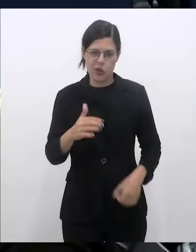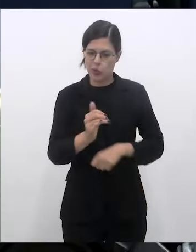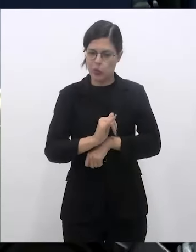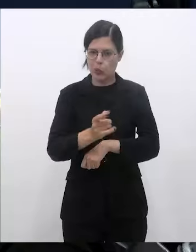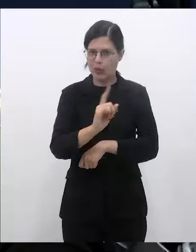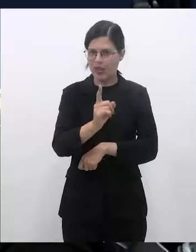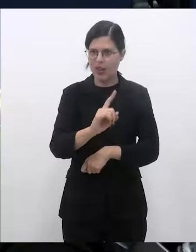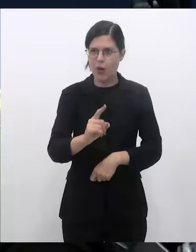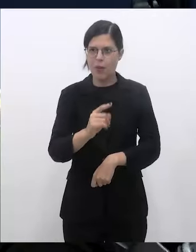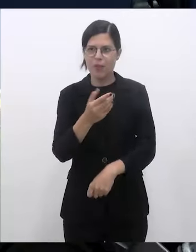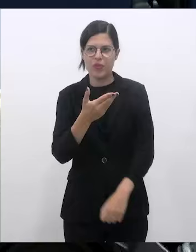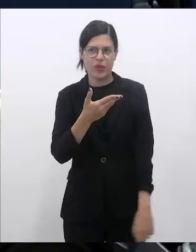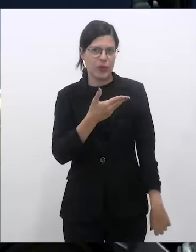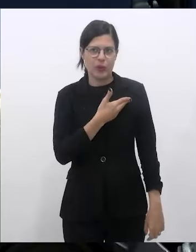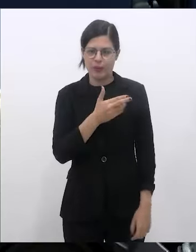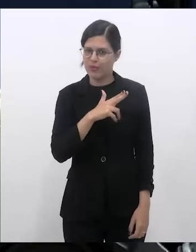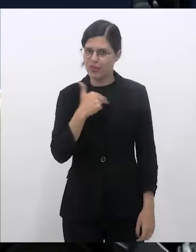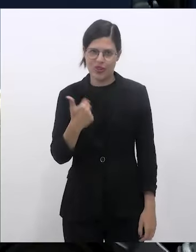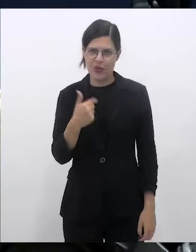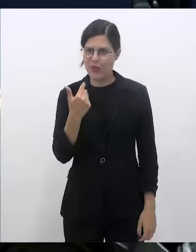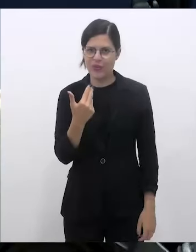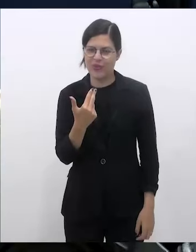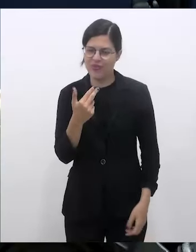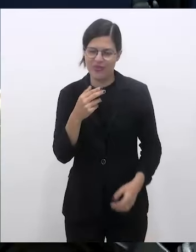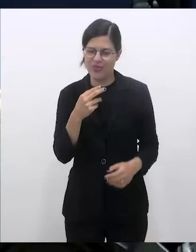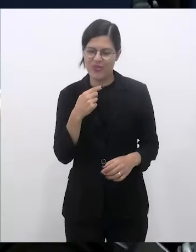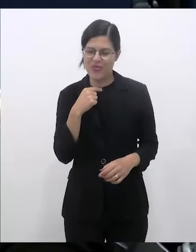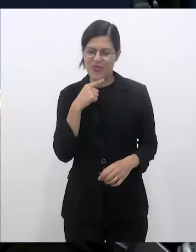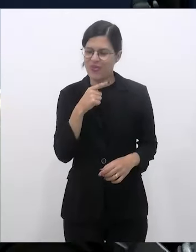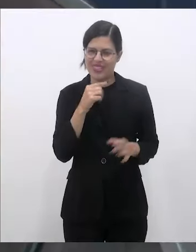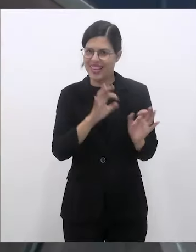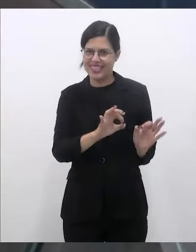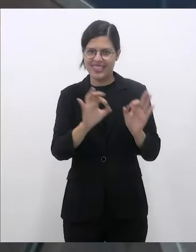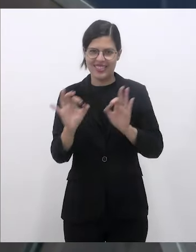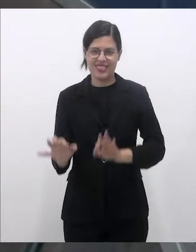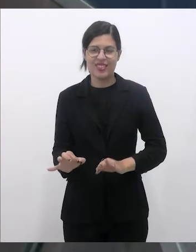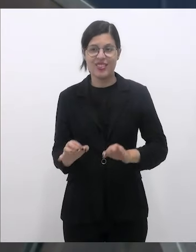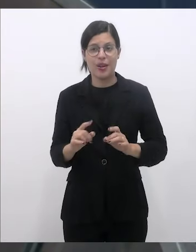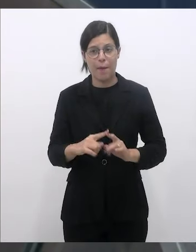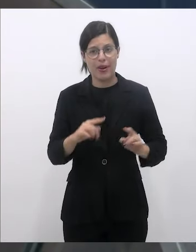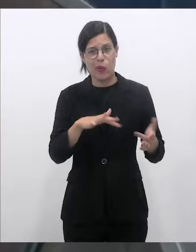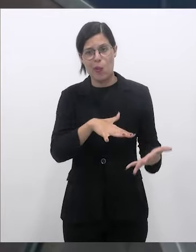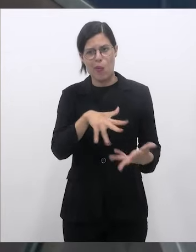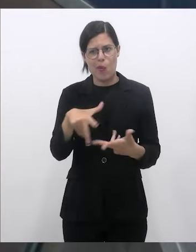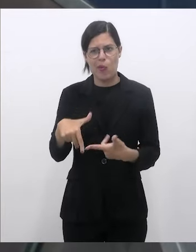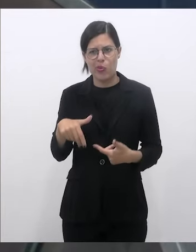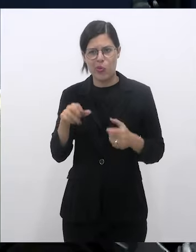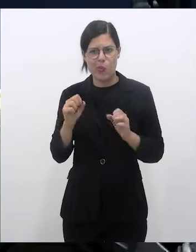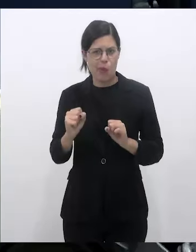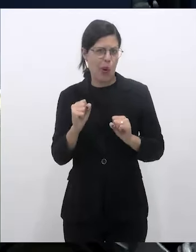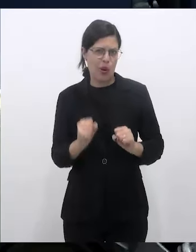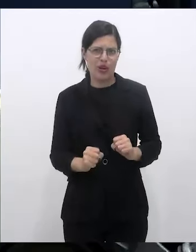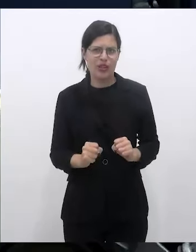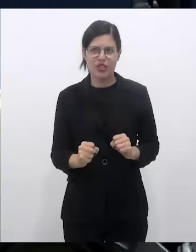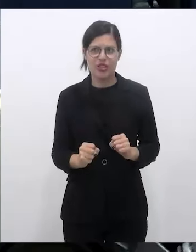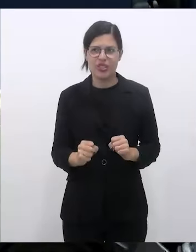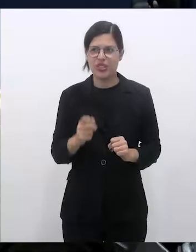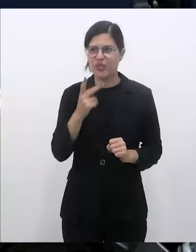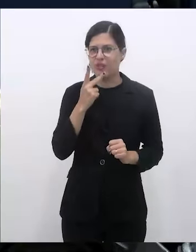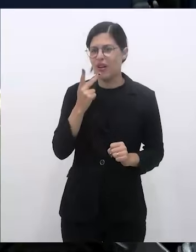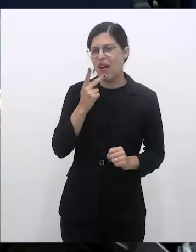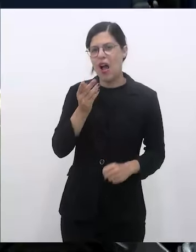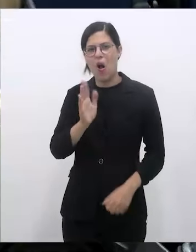YouTube, na China, um amigo chinês não vai conseguir te ver. Não. Censura. Mas na maioria do mundo, você pode mandar um alô agora para algum